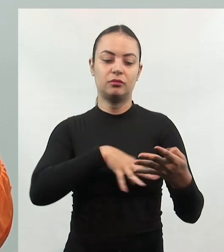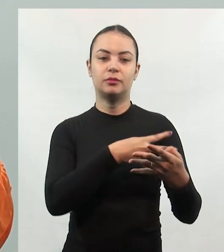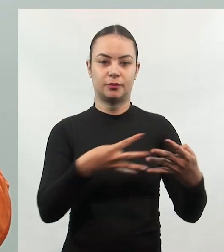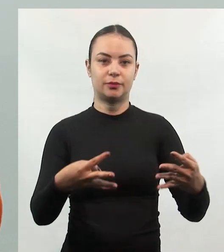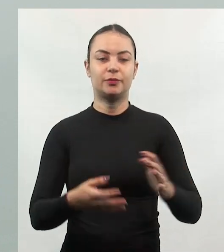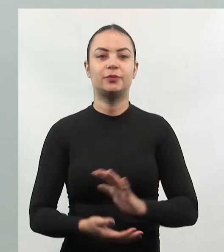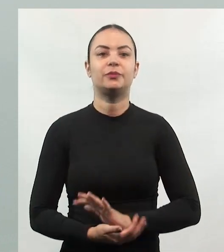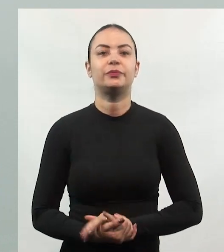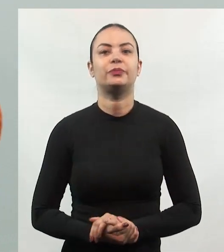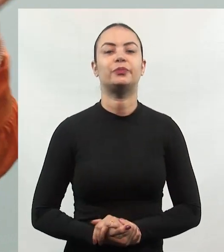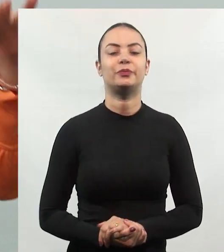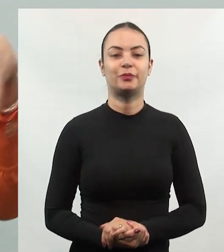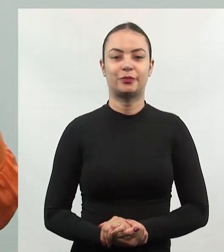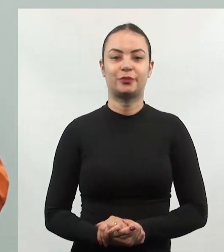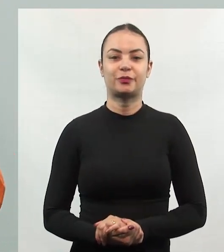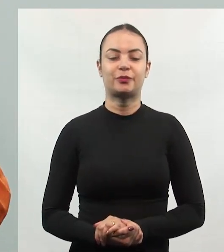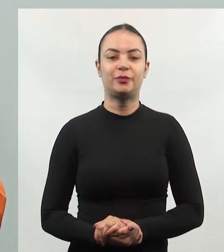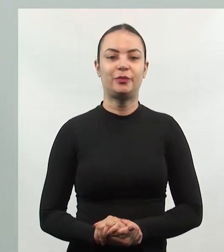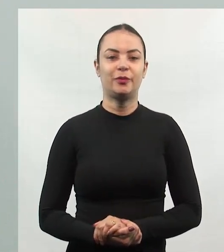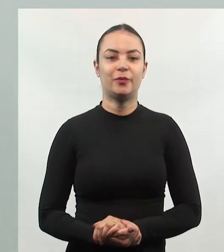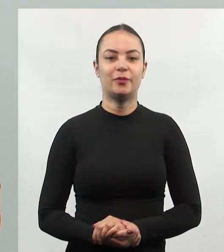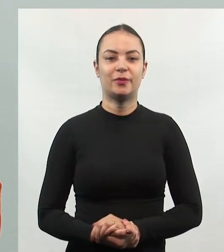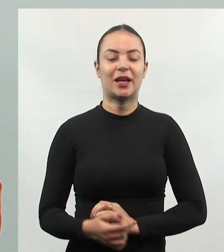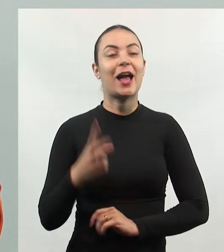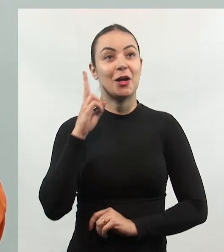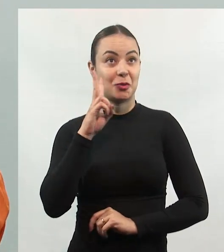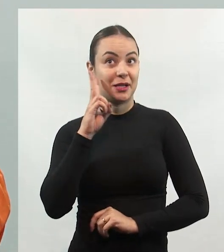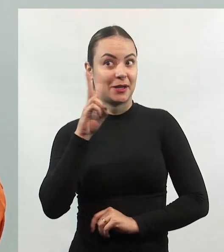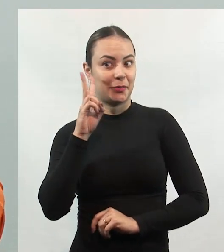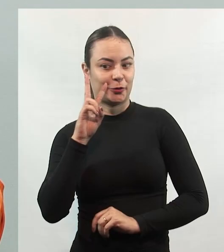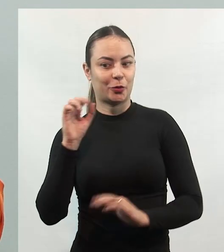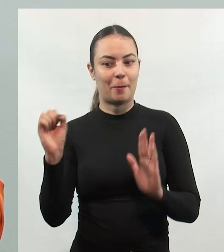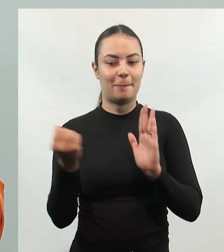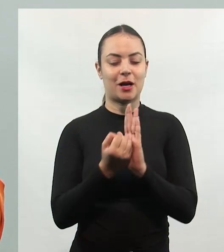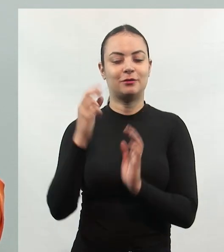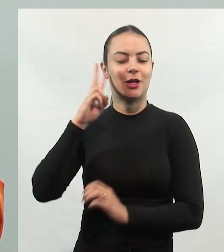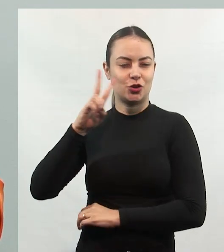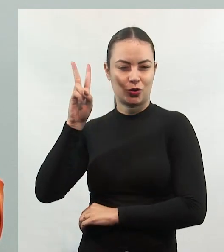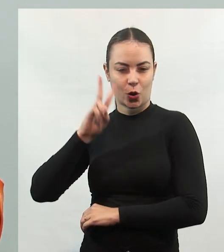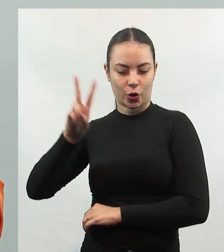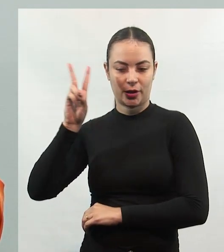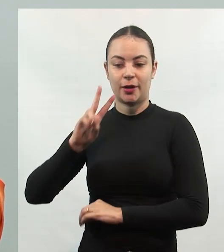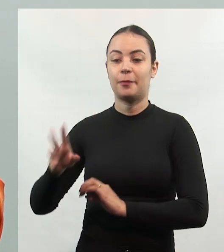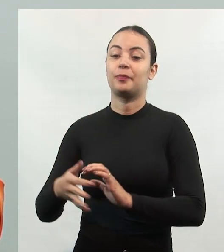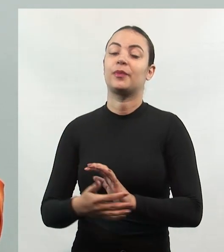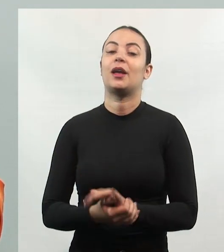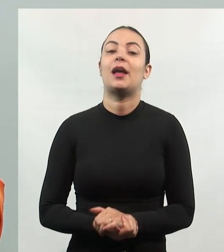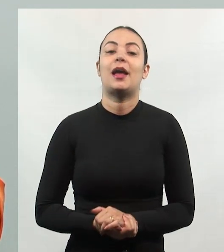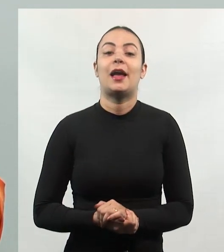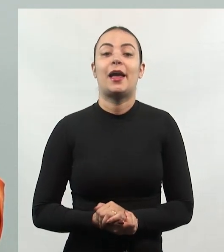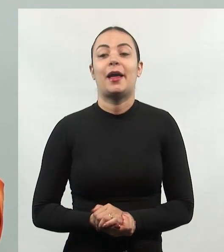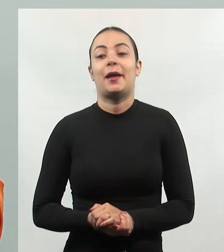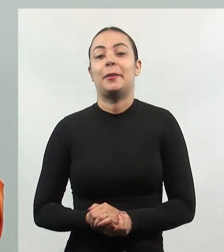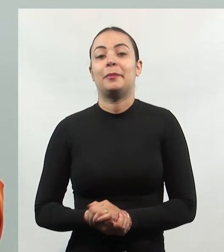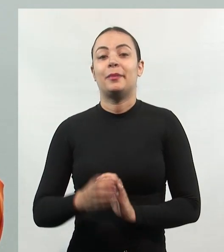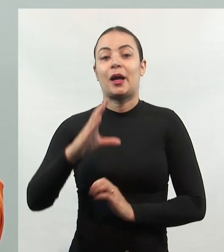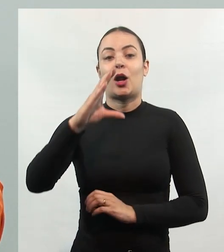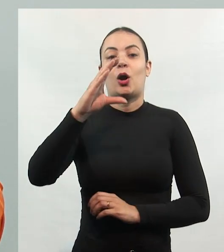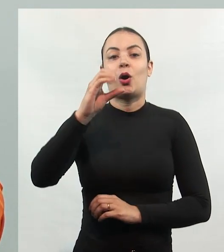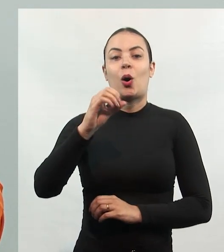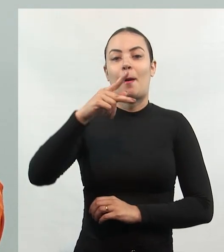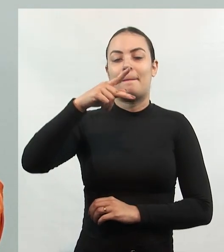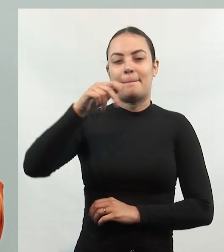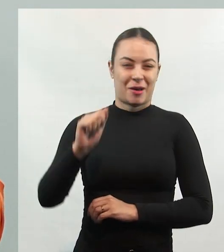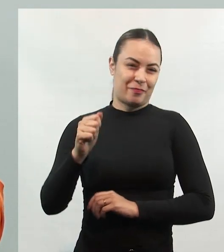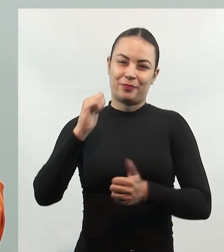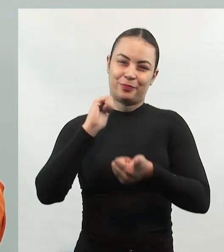naquela época a gente pintava todo, né? A cidade ficava toda vestindo aí a cara da Copa. Então, lembro muito da Copa de